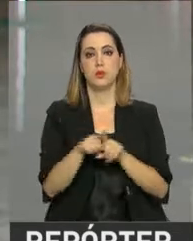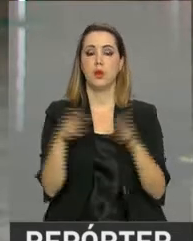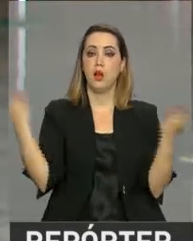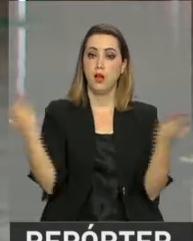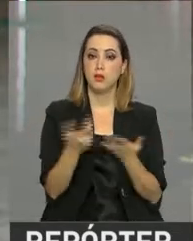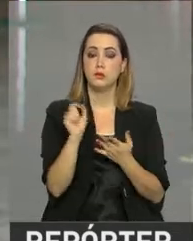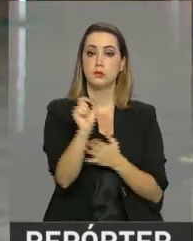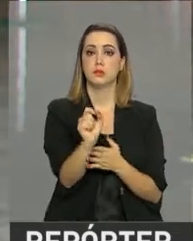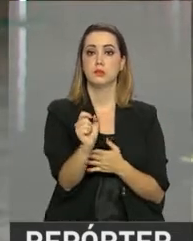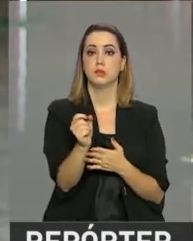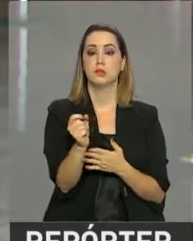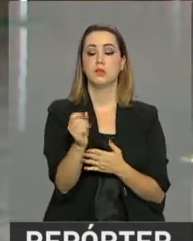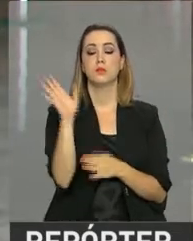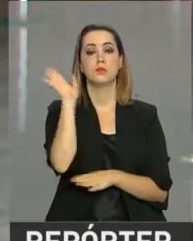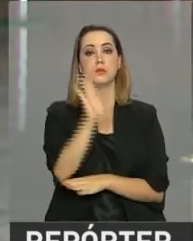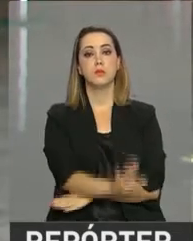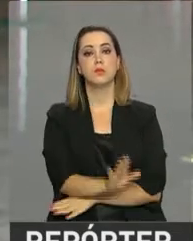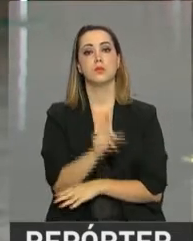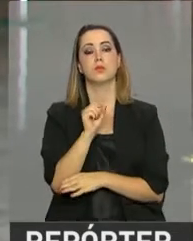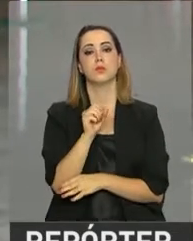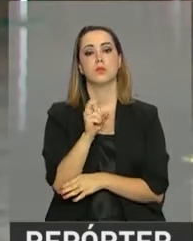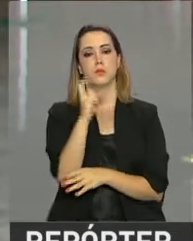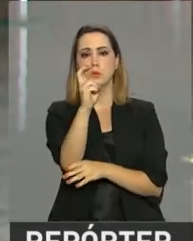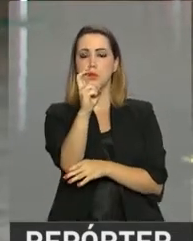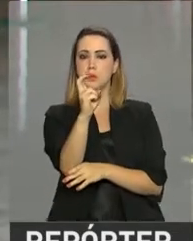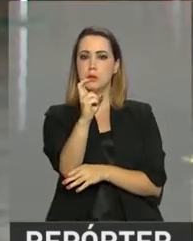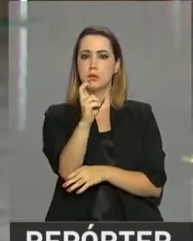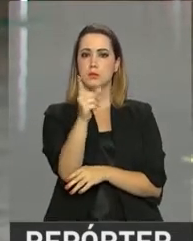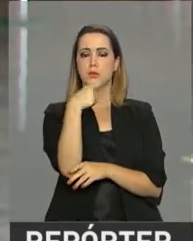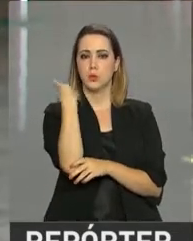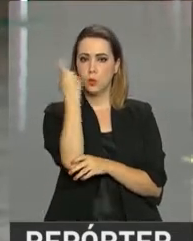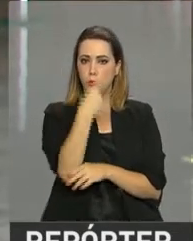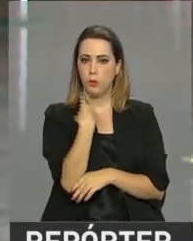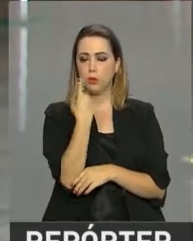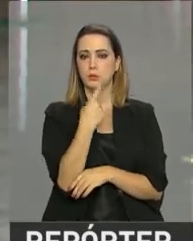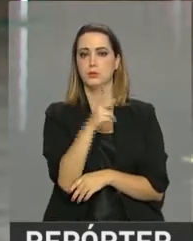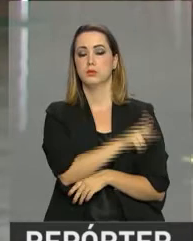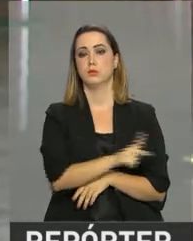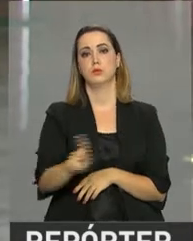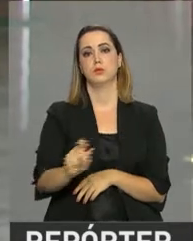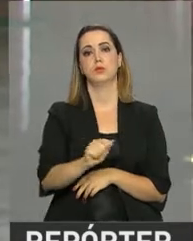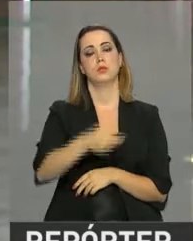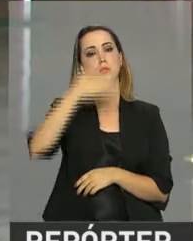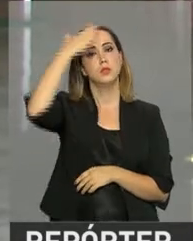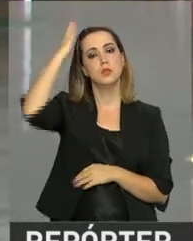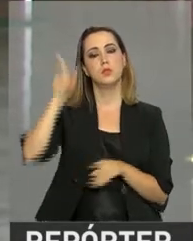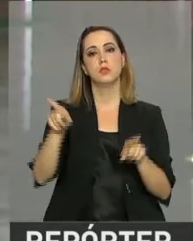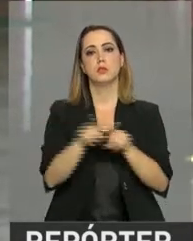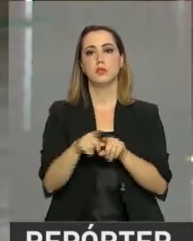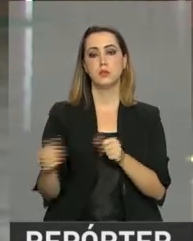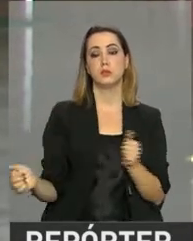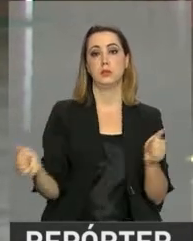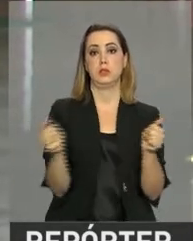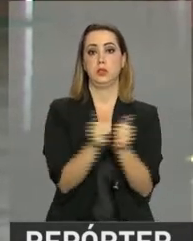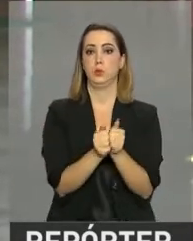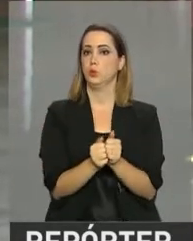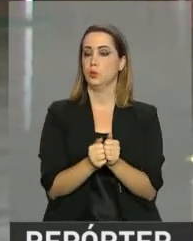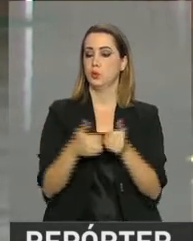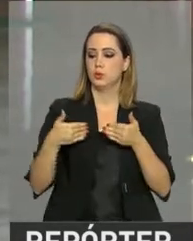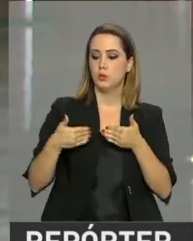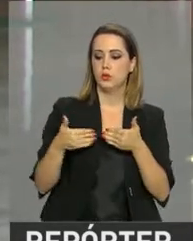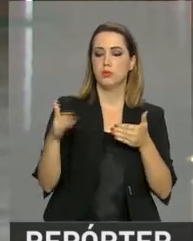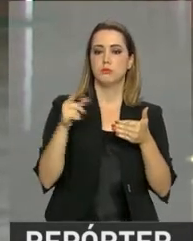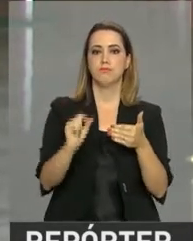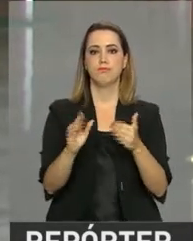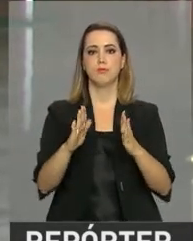agora à tarde por volta das 5 horas o presidente michel temer também acompanha a inauguração da